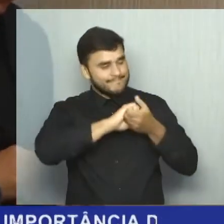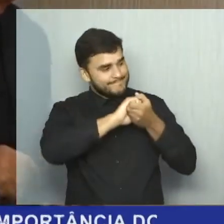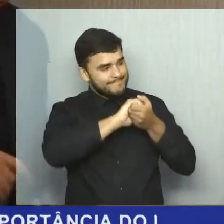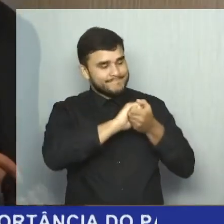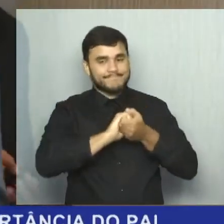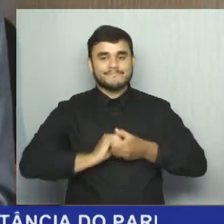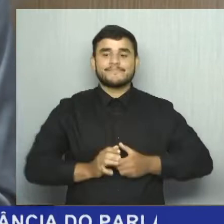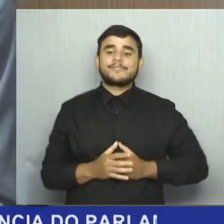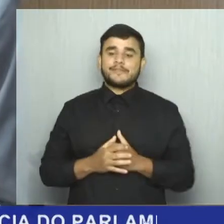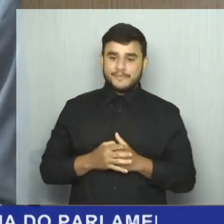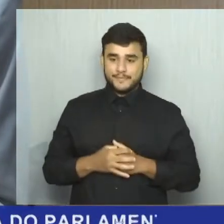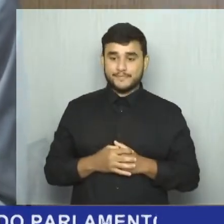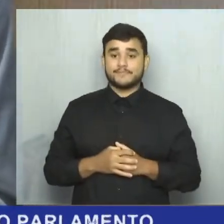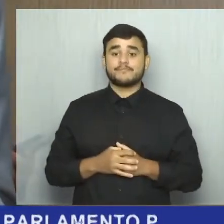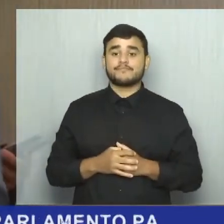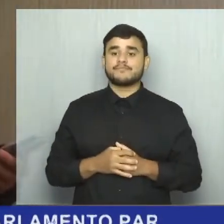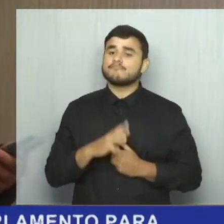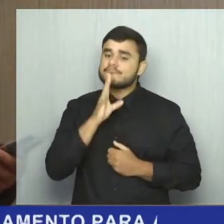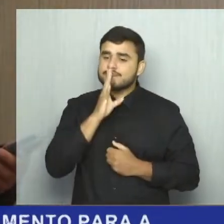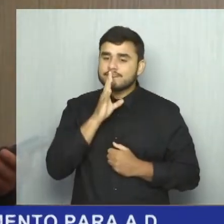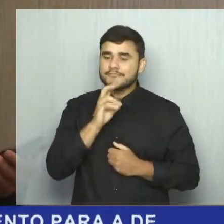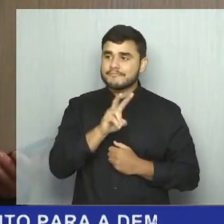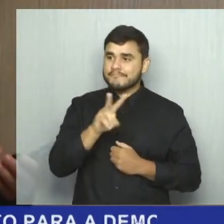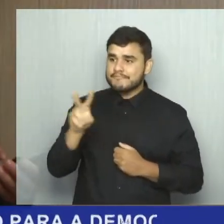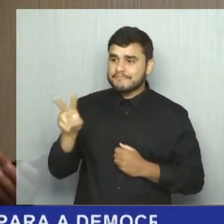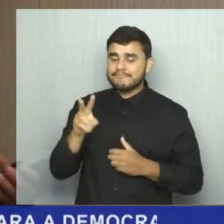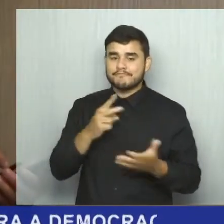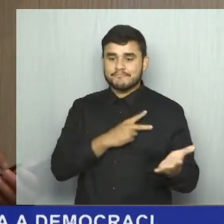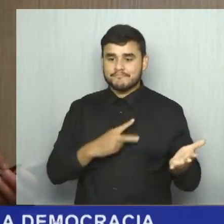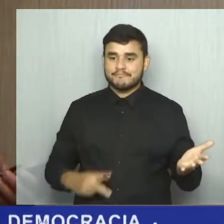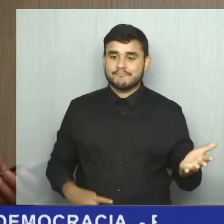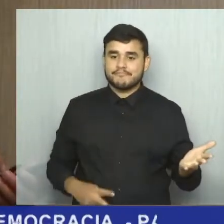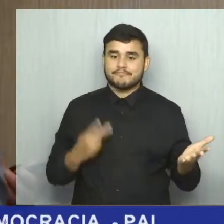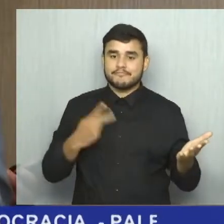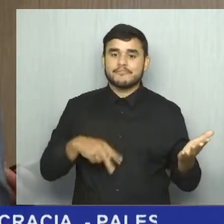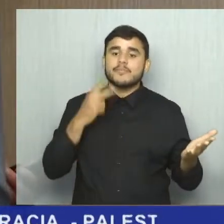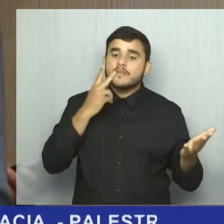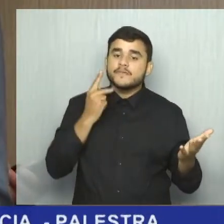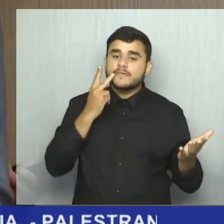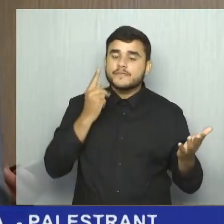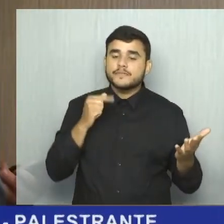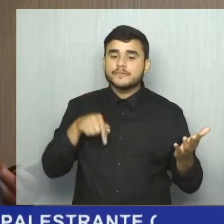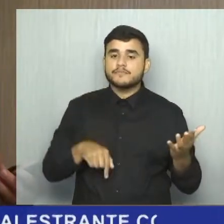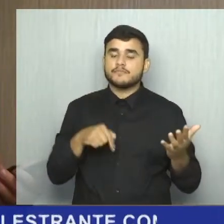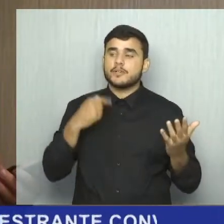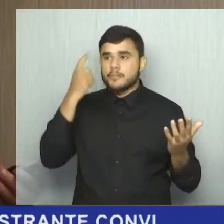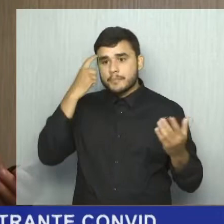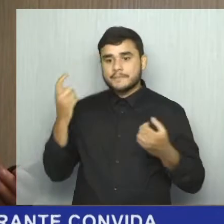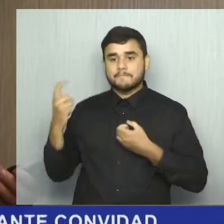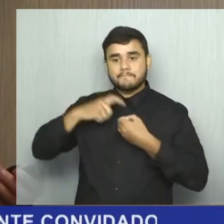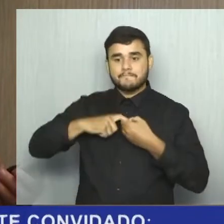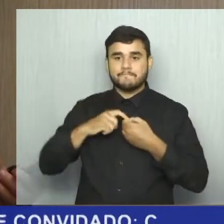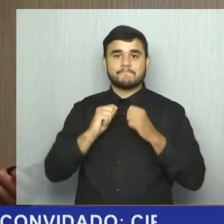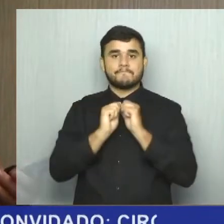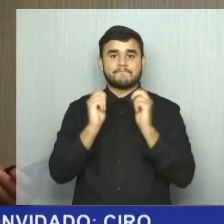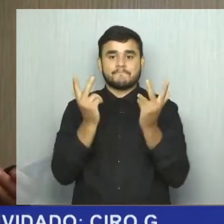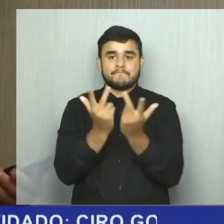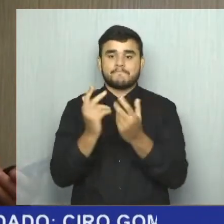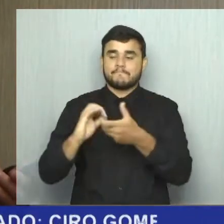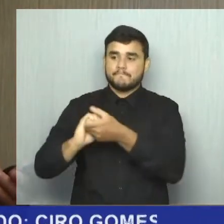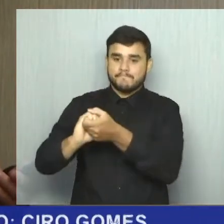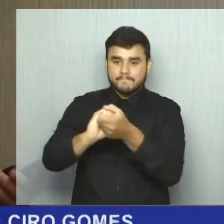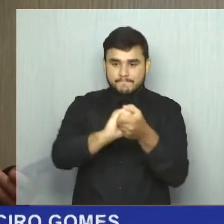E nele cumprimentar todas as vereadoras e todos os vereadores da minha cidade. É uma honra muito grande voltar a essa casa,